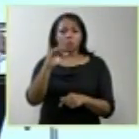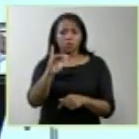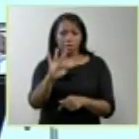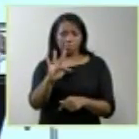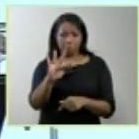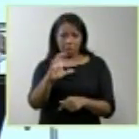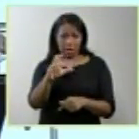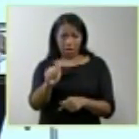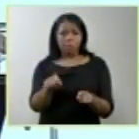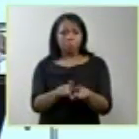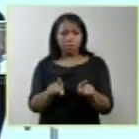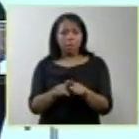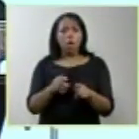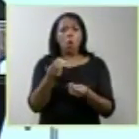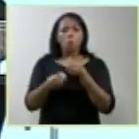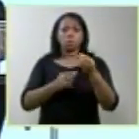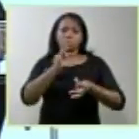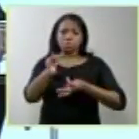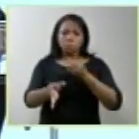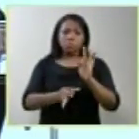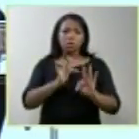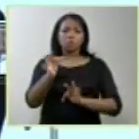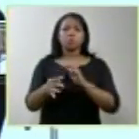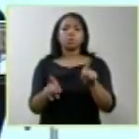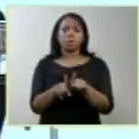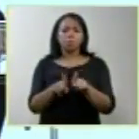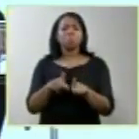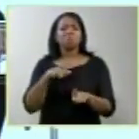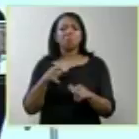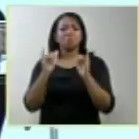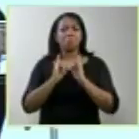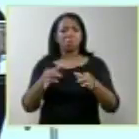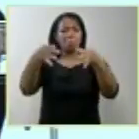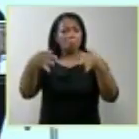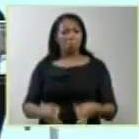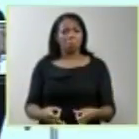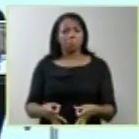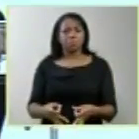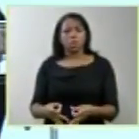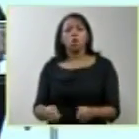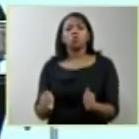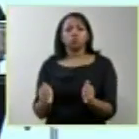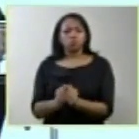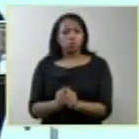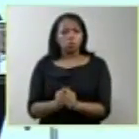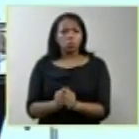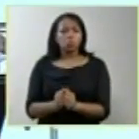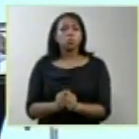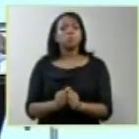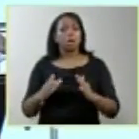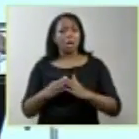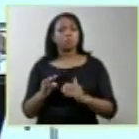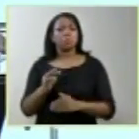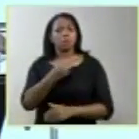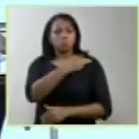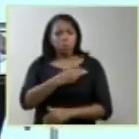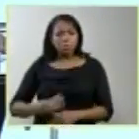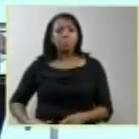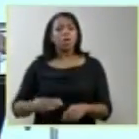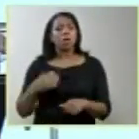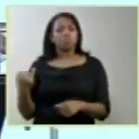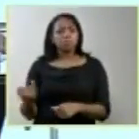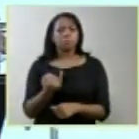tão técnico como esse, ter as informações corretas para os ministros da casa é muito importante.